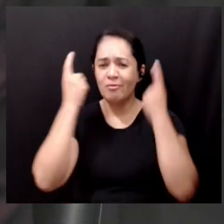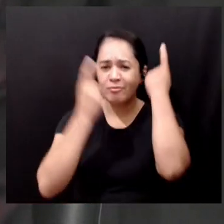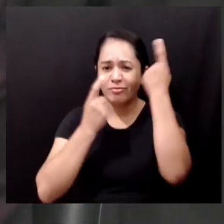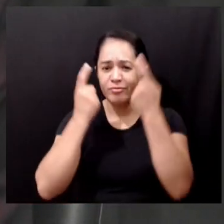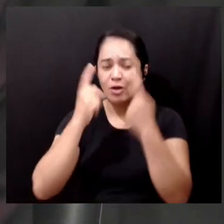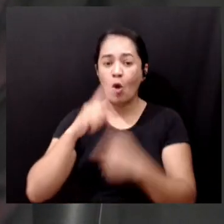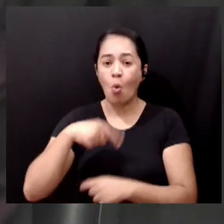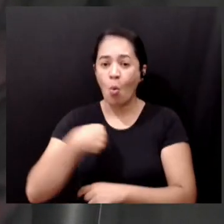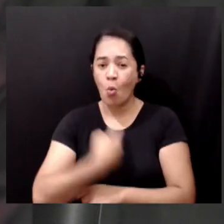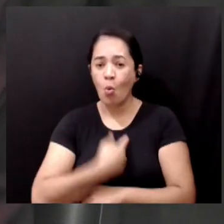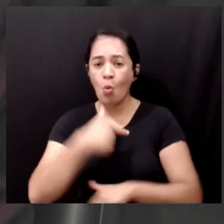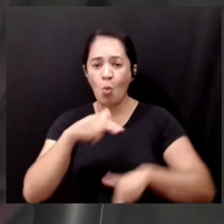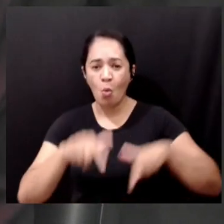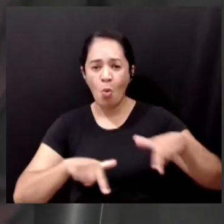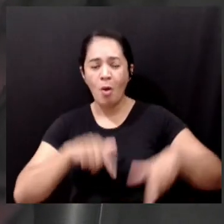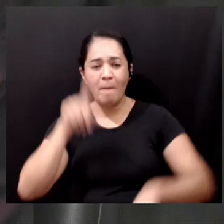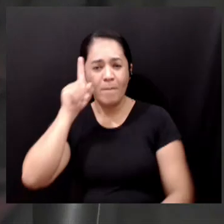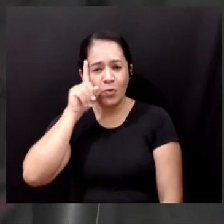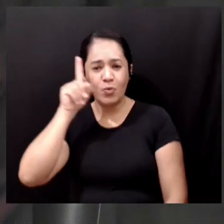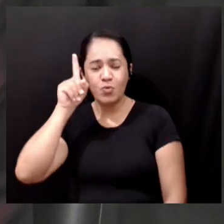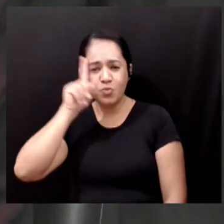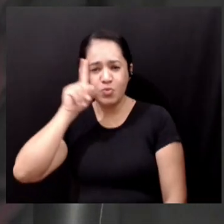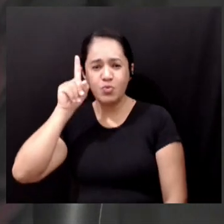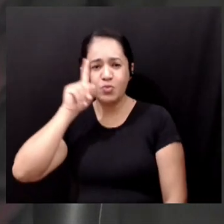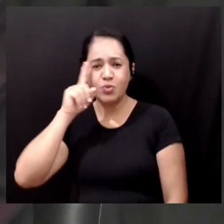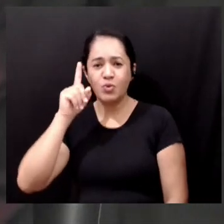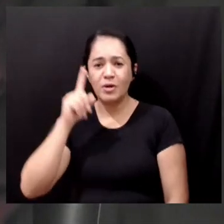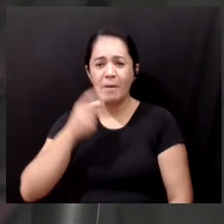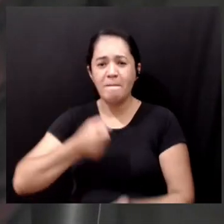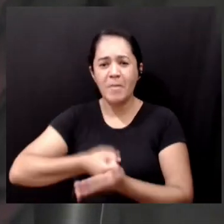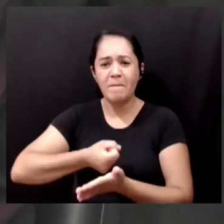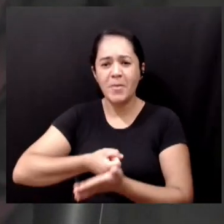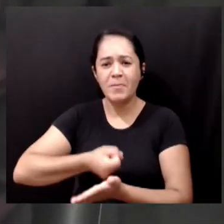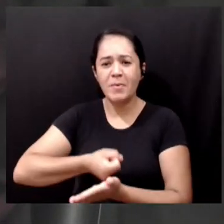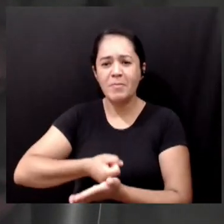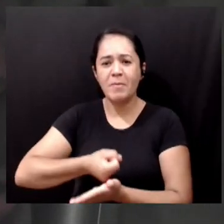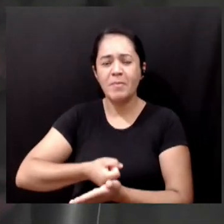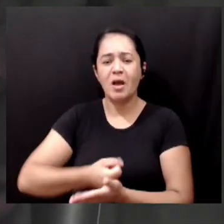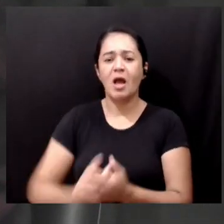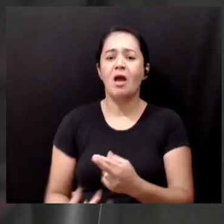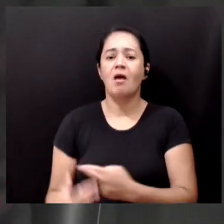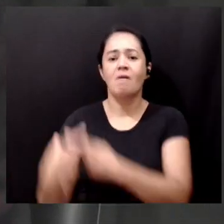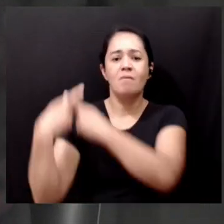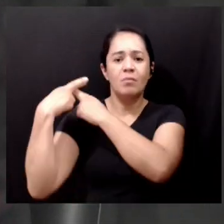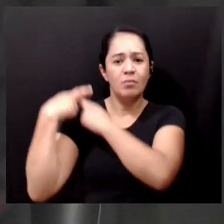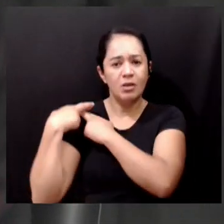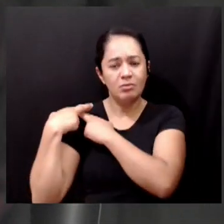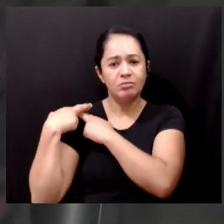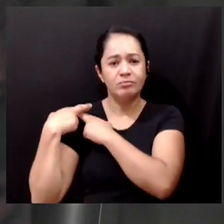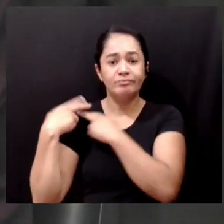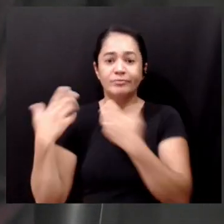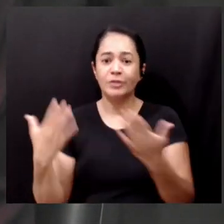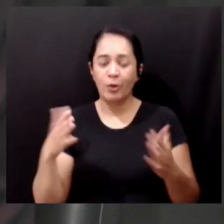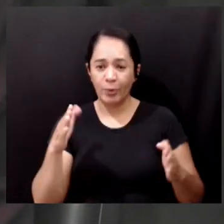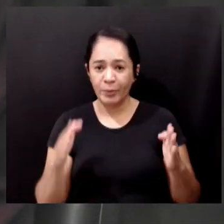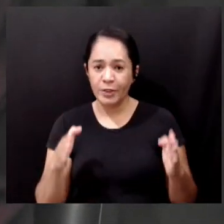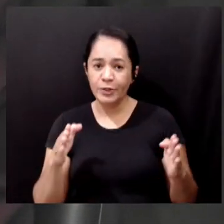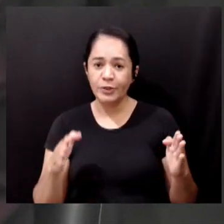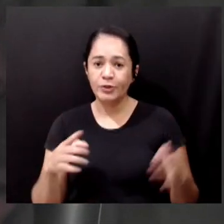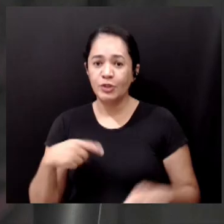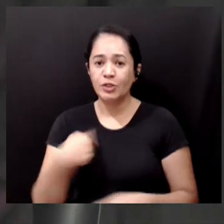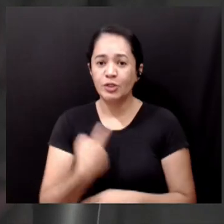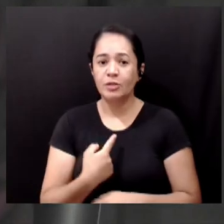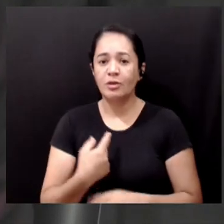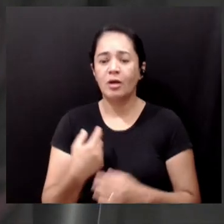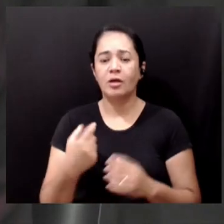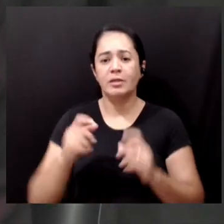ele requer muita determinação, muita responsabilidade. Então, os momentos que a gente tem que pode tornar leve a vida das